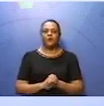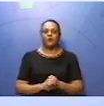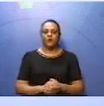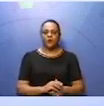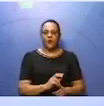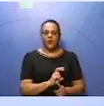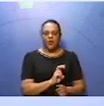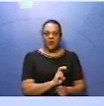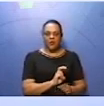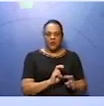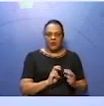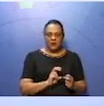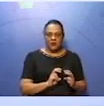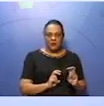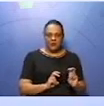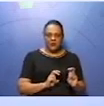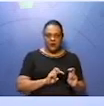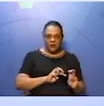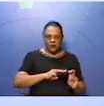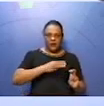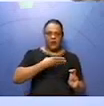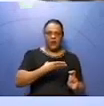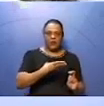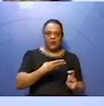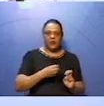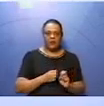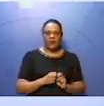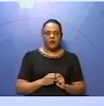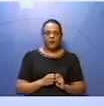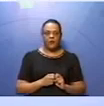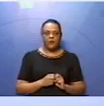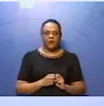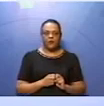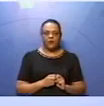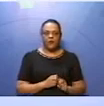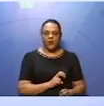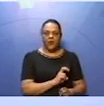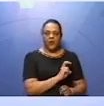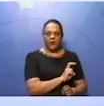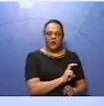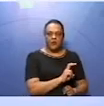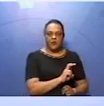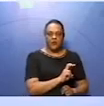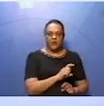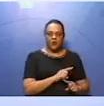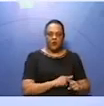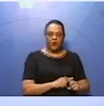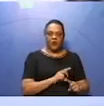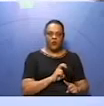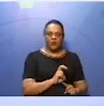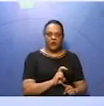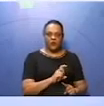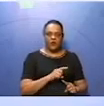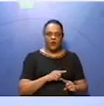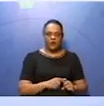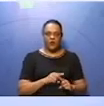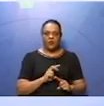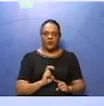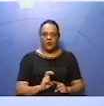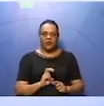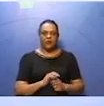Ó, 5 elevado à terceira, 5 elevado a 3, copio o 5 3 vezes. 3